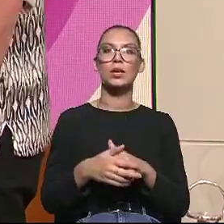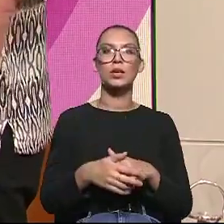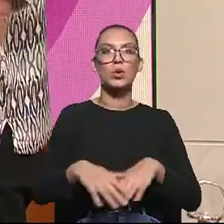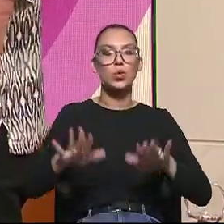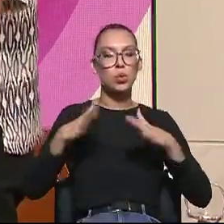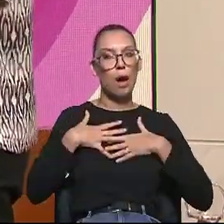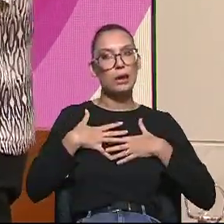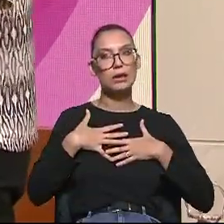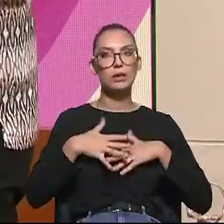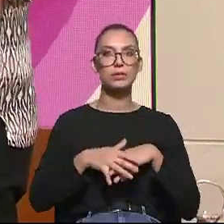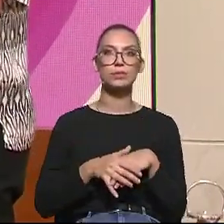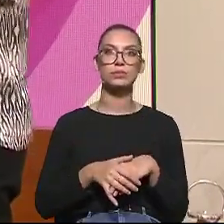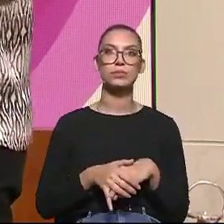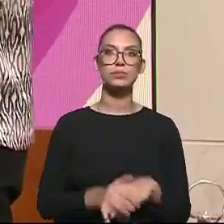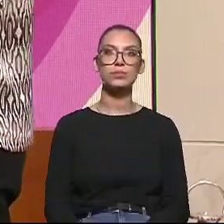caramba!